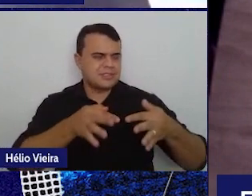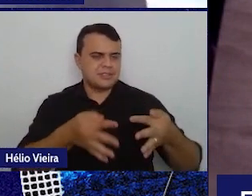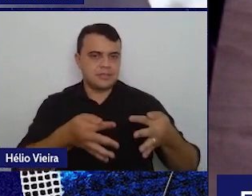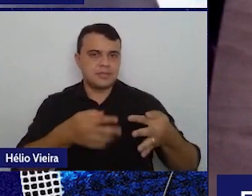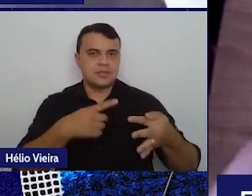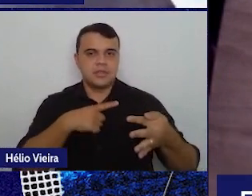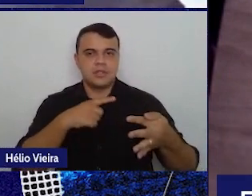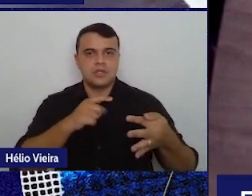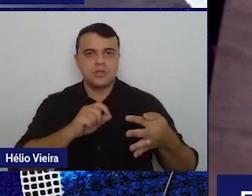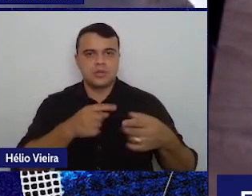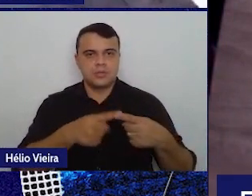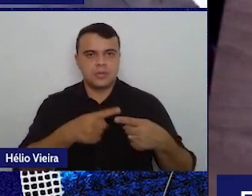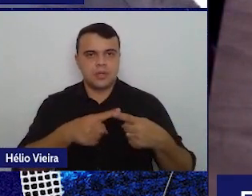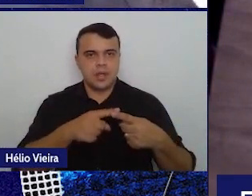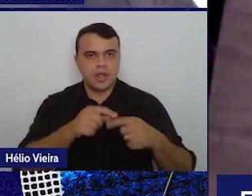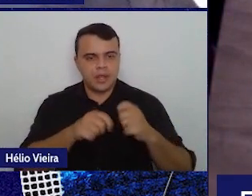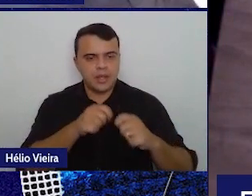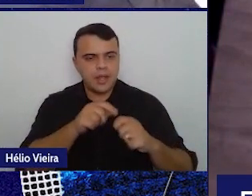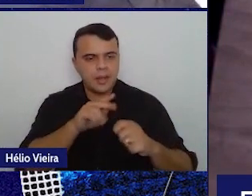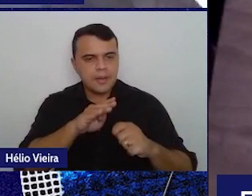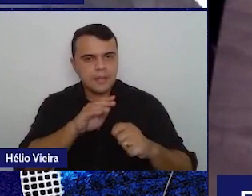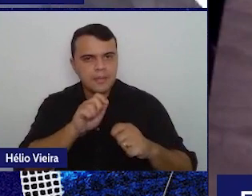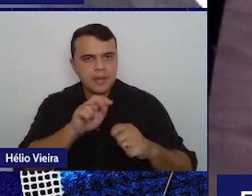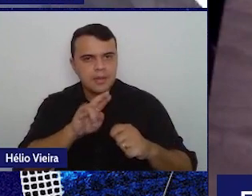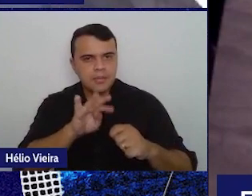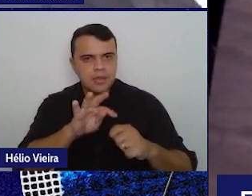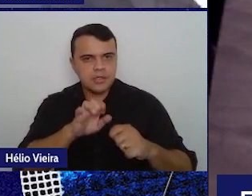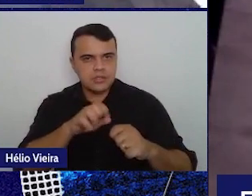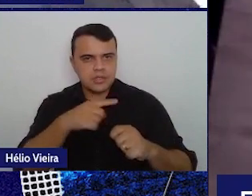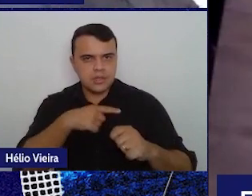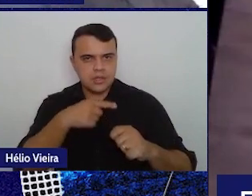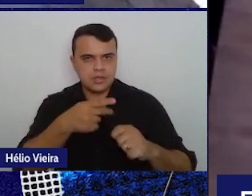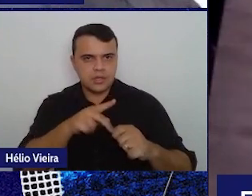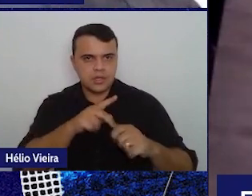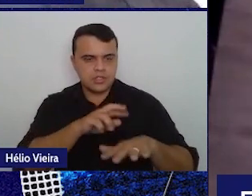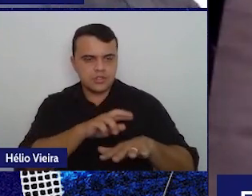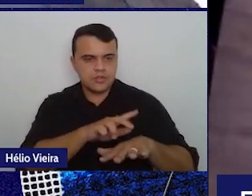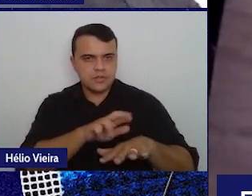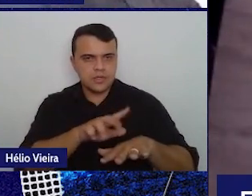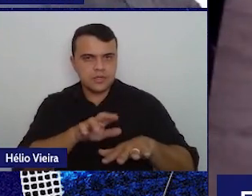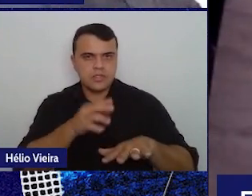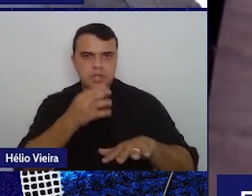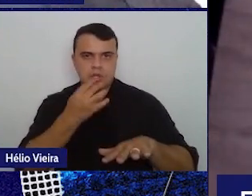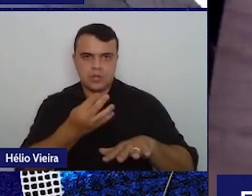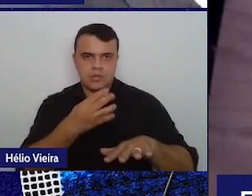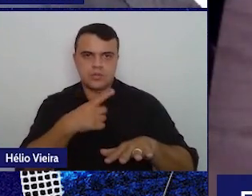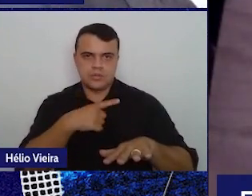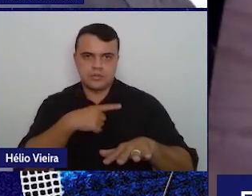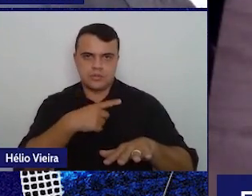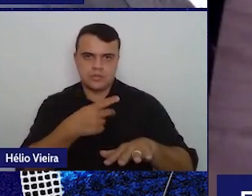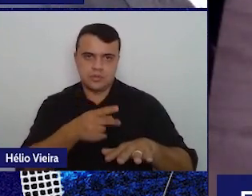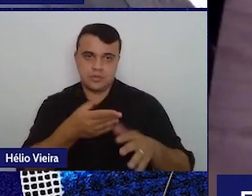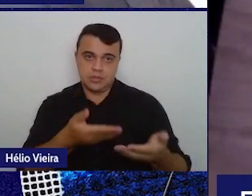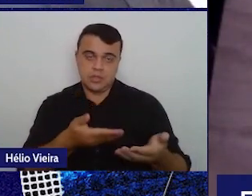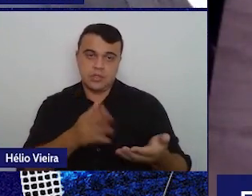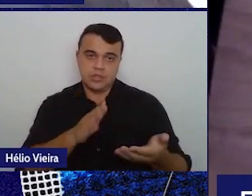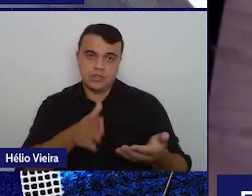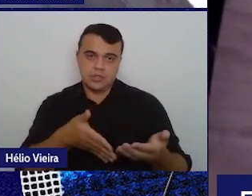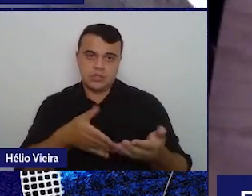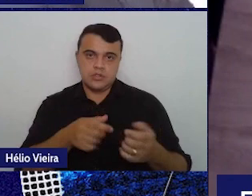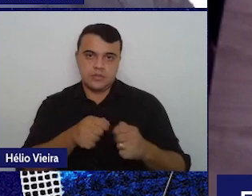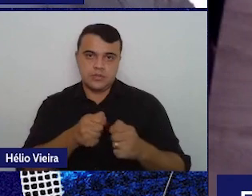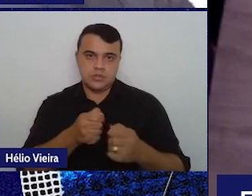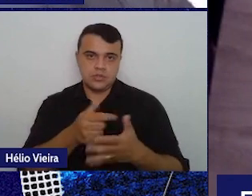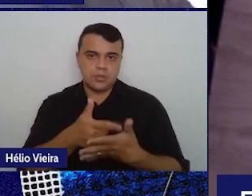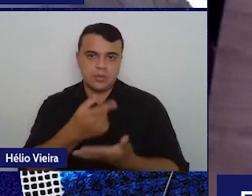é barbante. Aqui eu tenho barbantes de cores, que eles já foram comprados